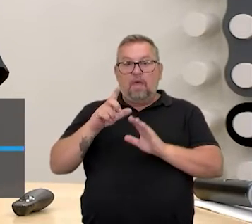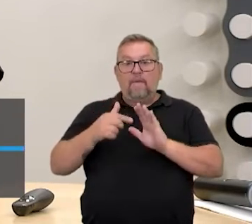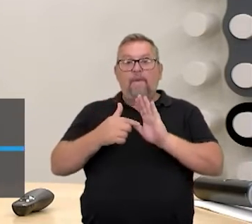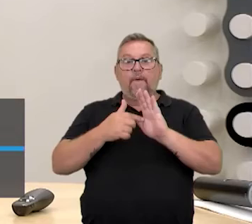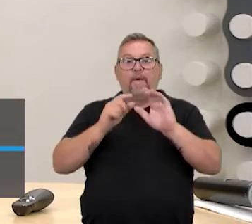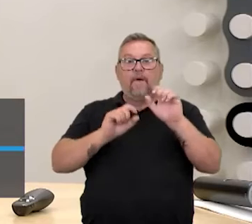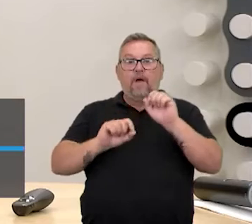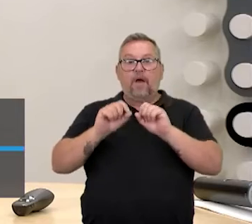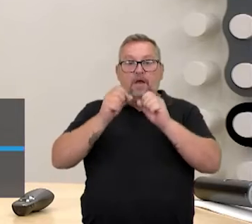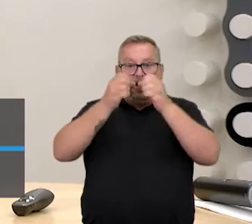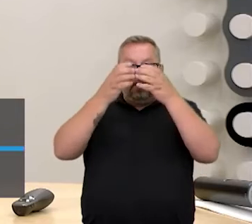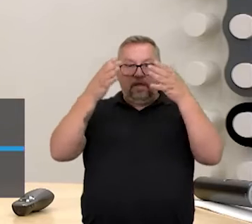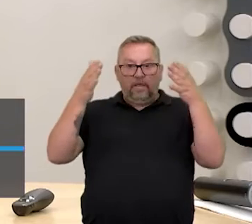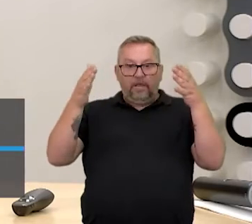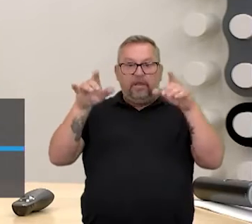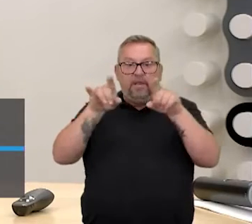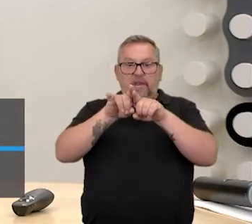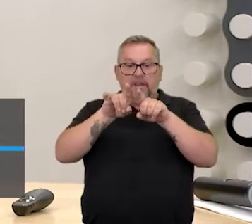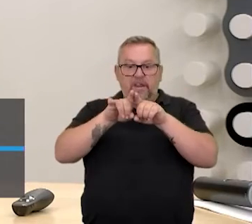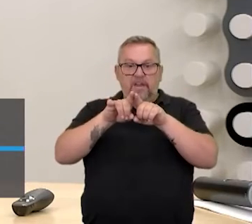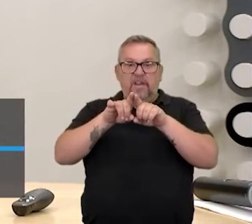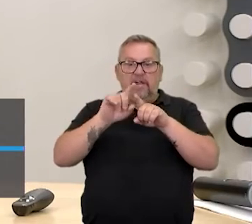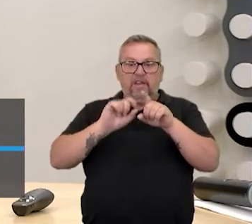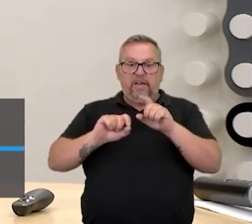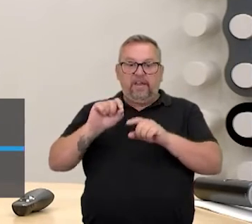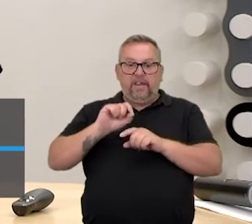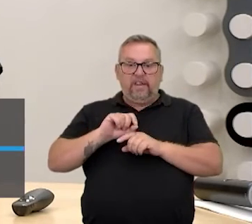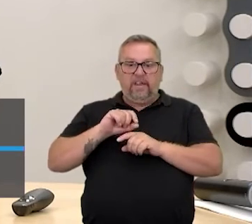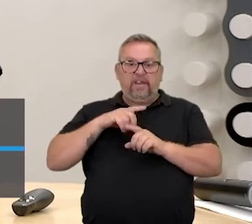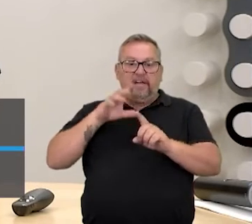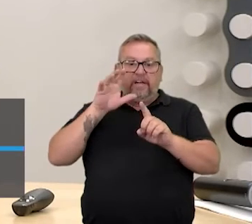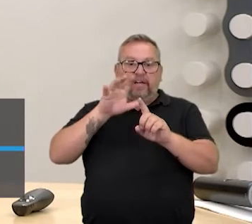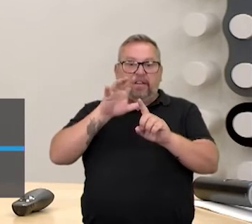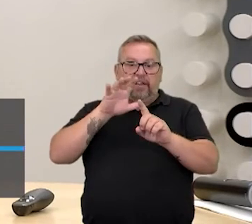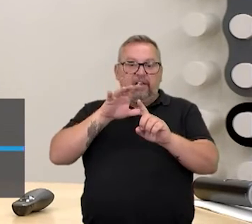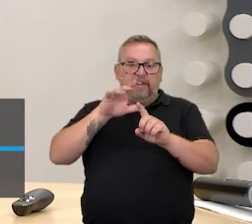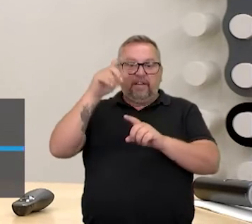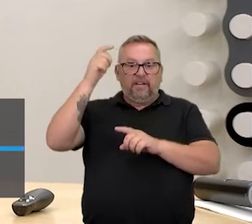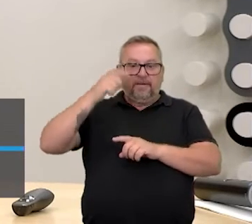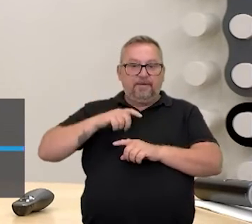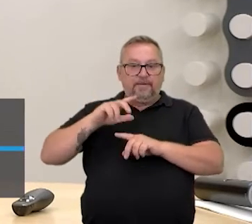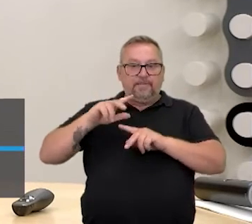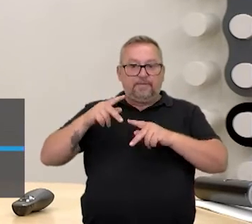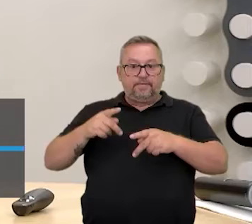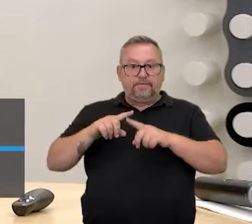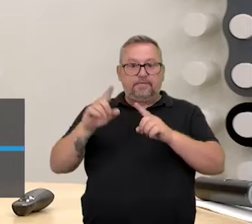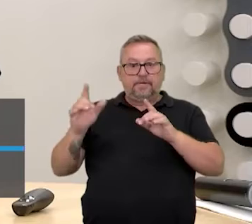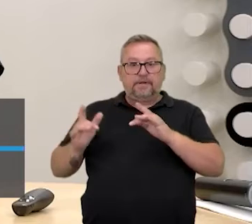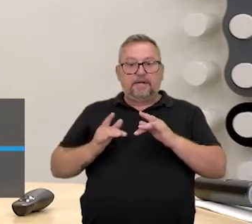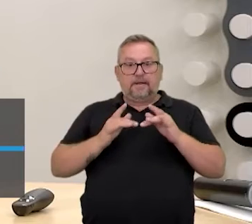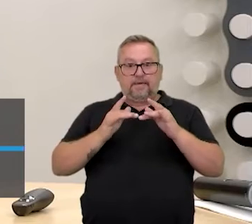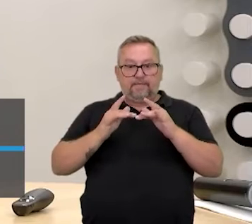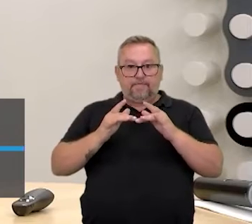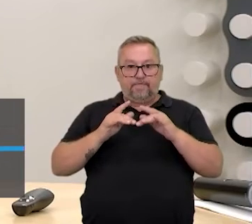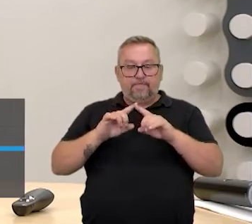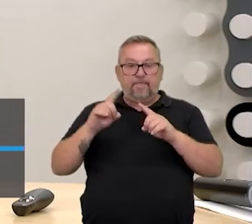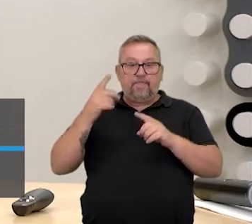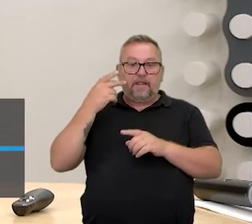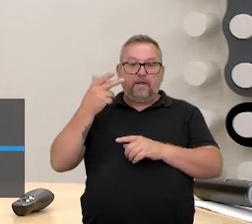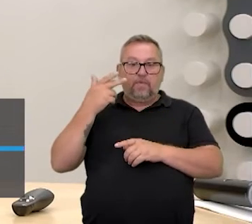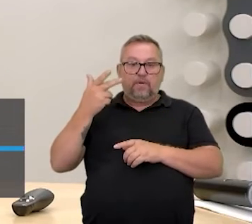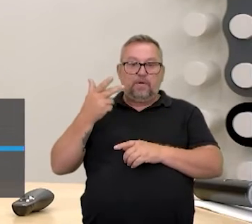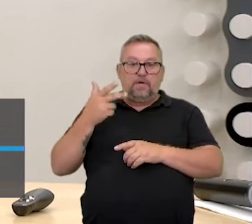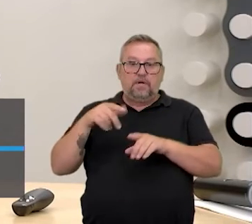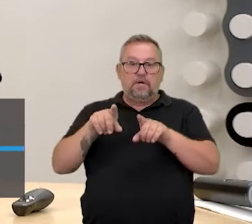demonstra, né, claramente e cientificamente a interferência do ser humano nessa relação aí da